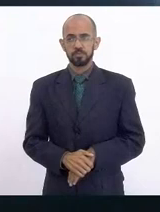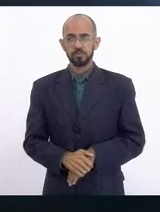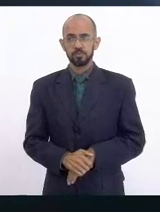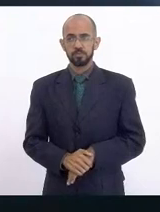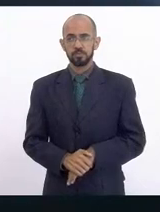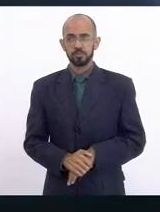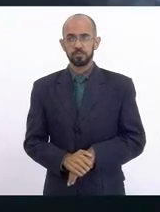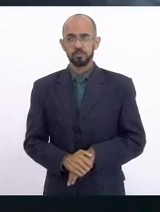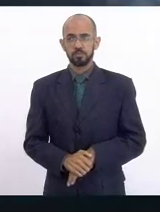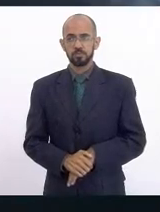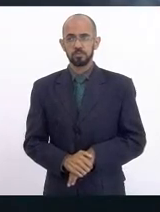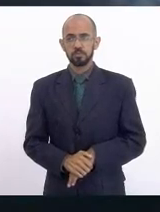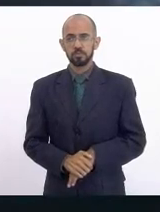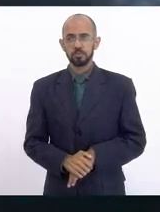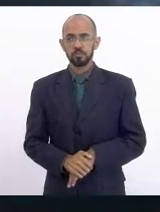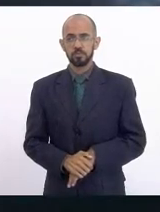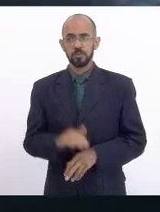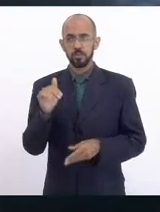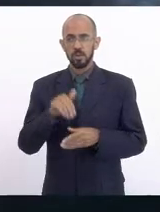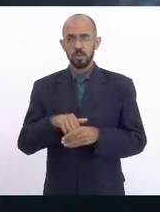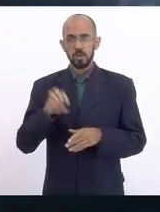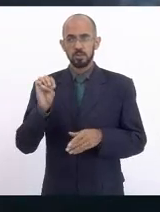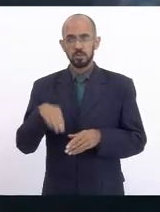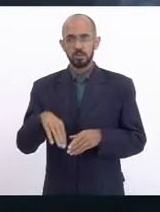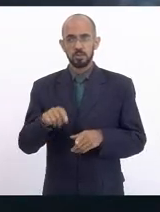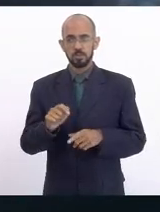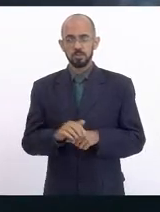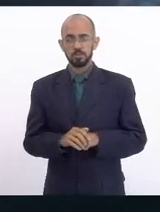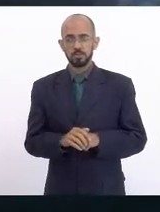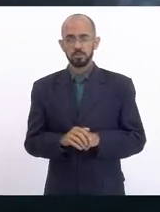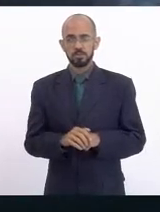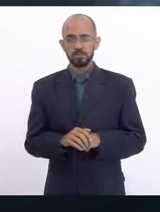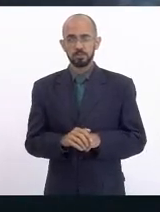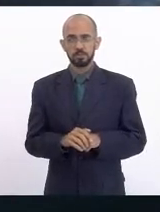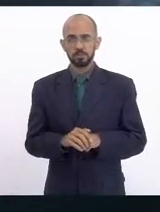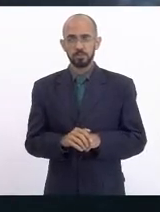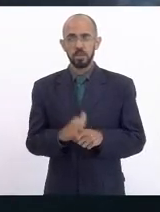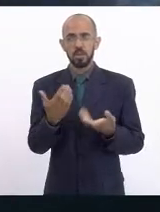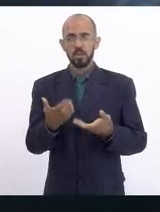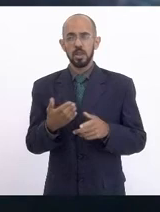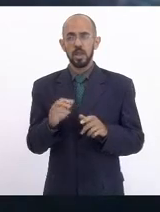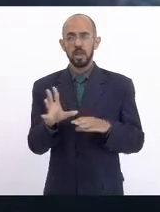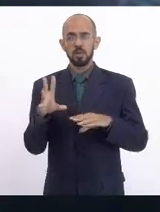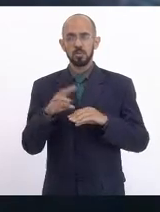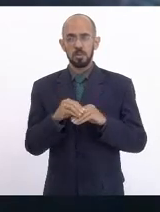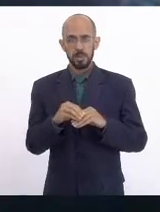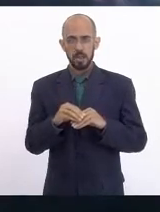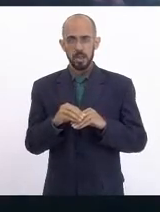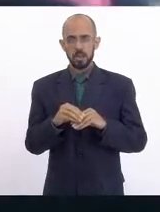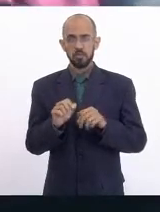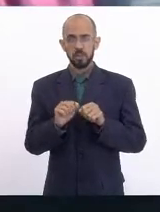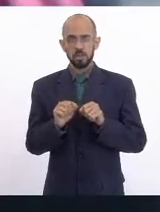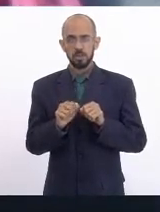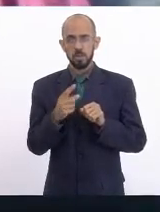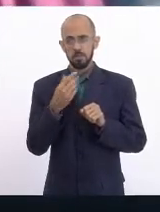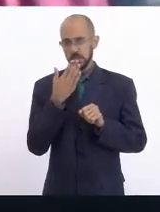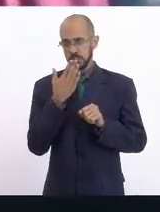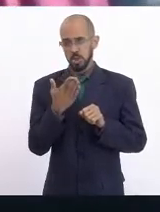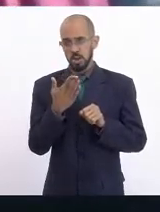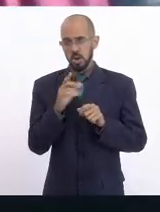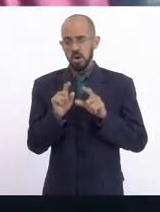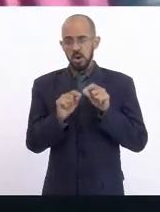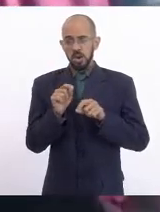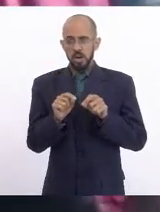democrático André Ceciliano votei favoravelmente e quero fazer uma consideração e um pedido a